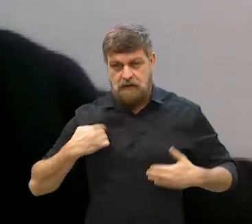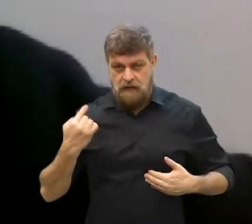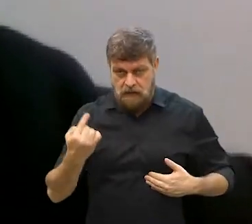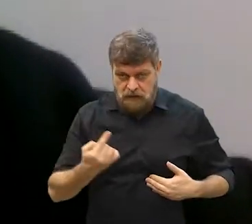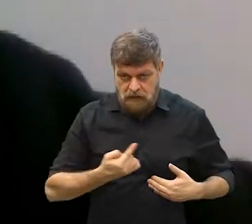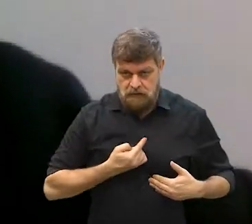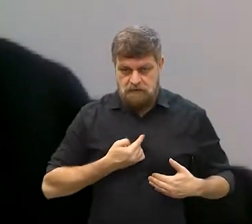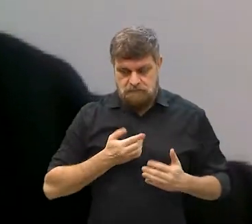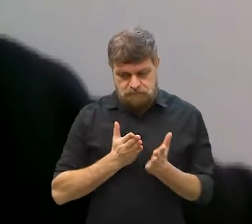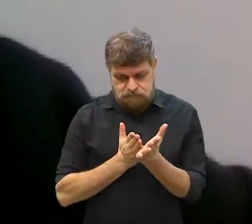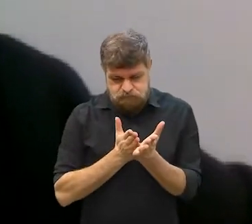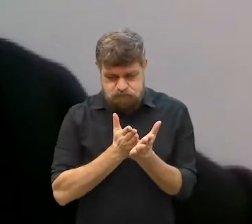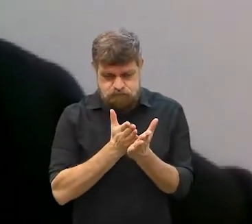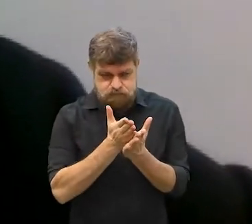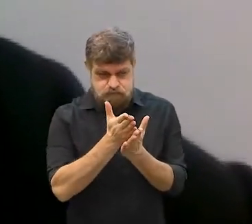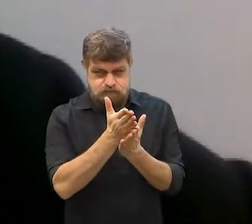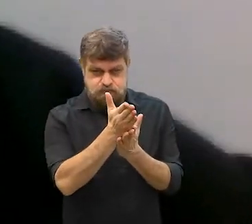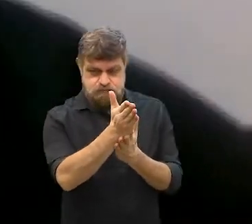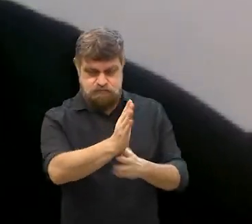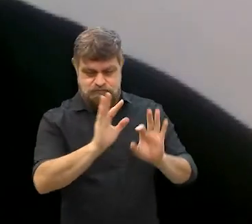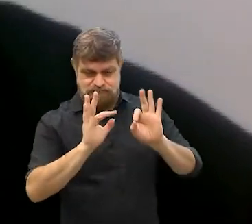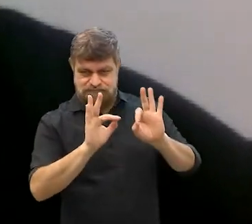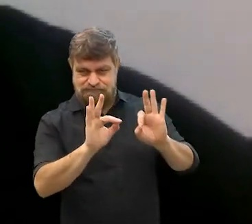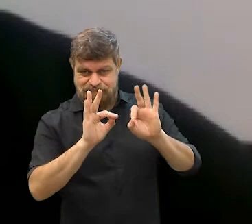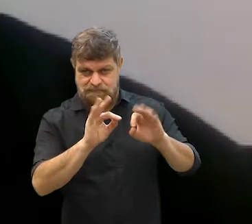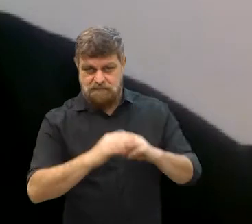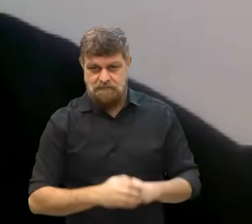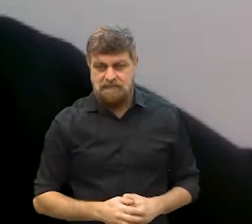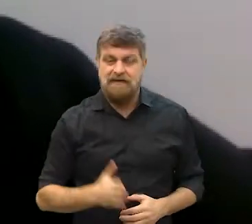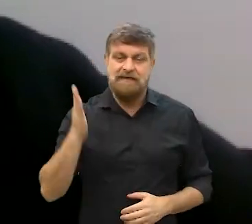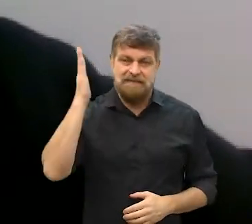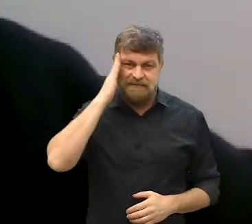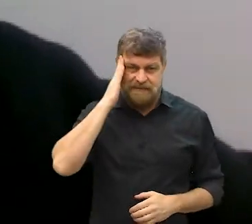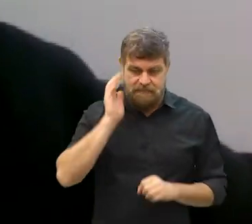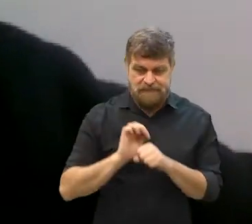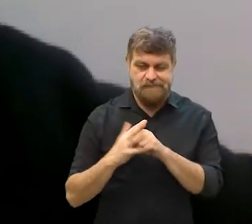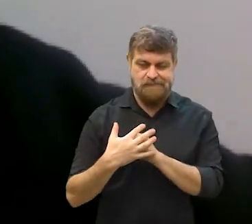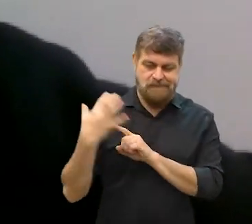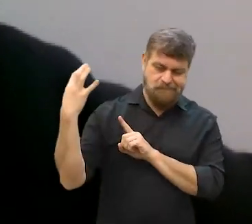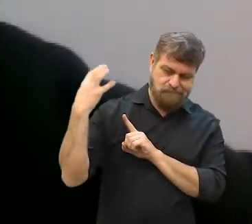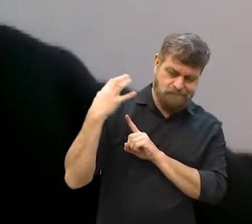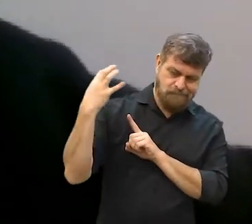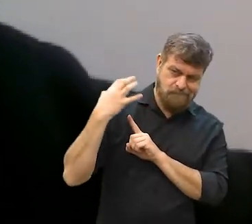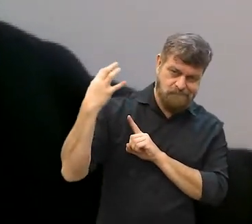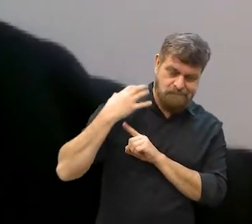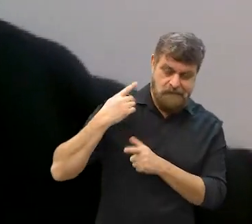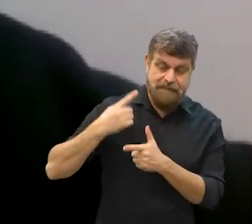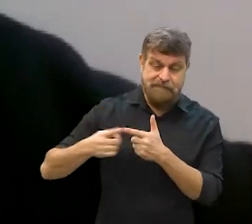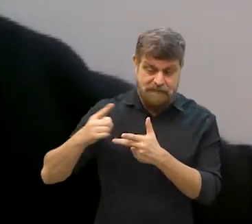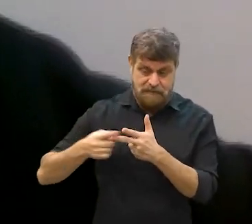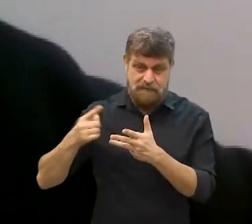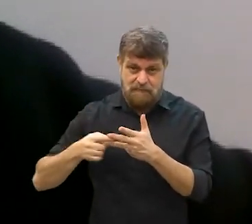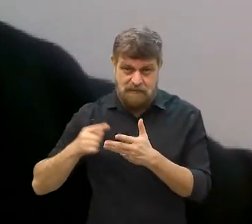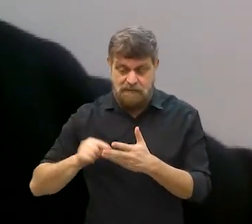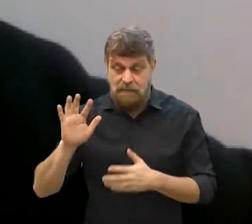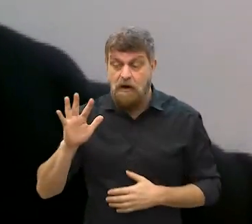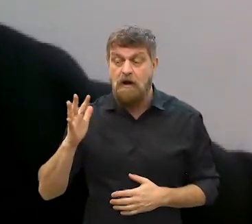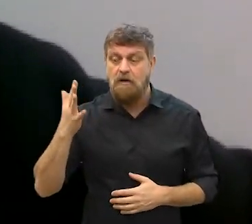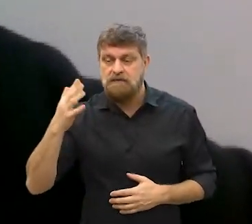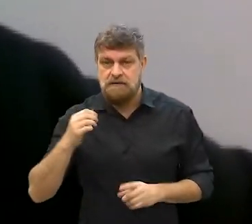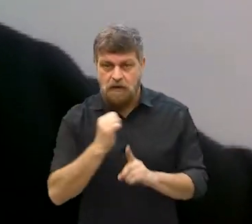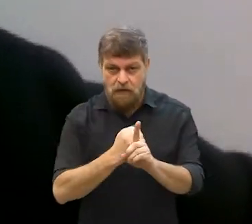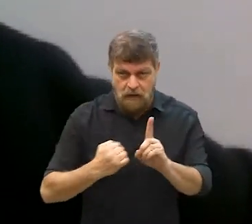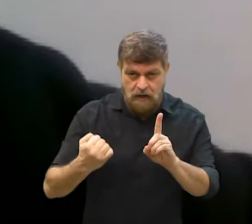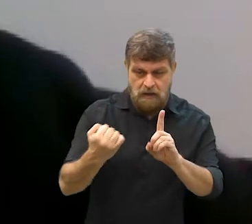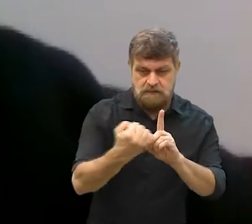para essa direção, que forçado pelas contingências, pela situação, e que como